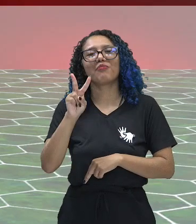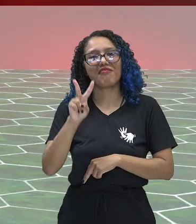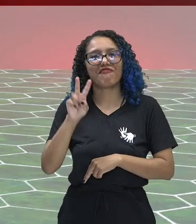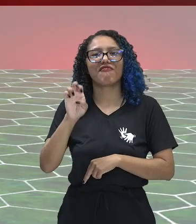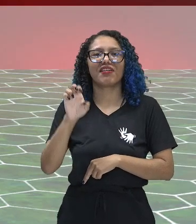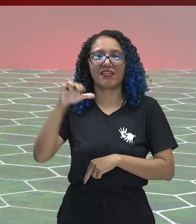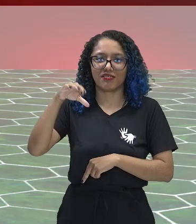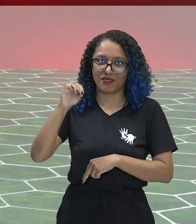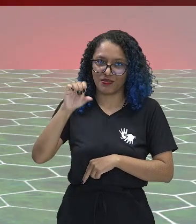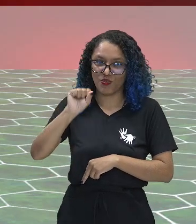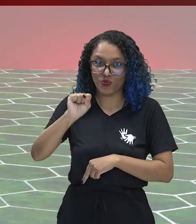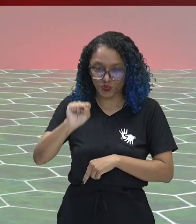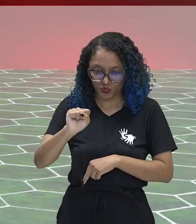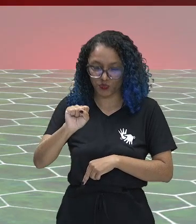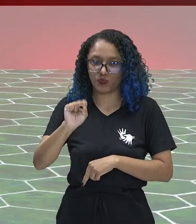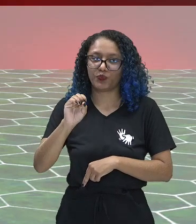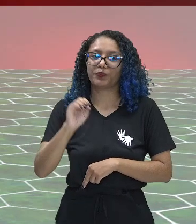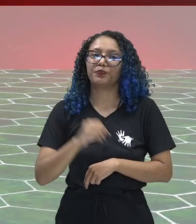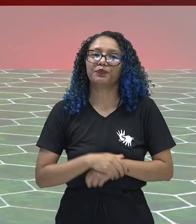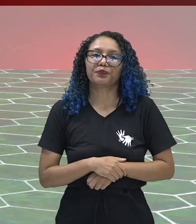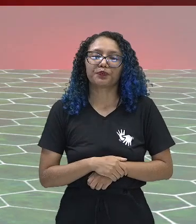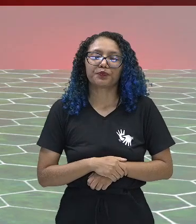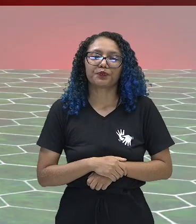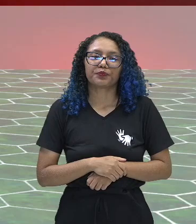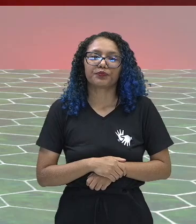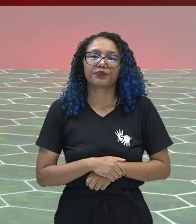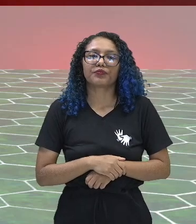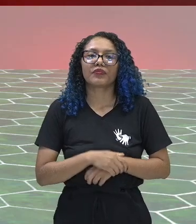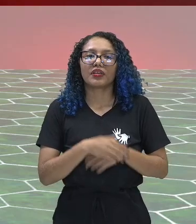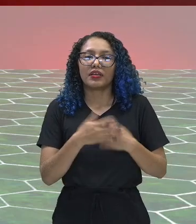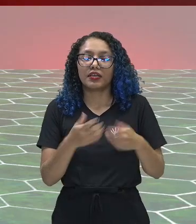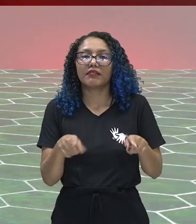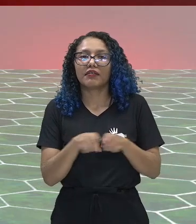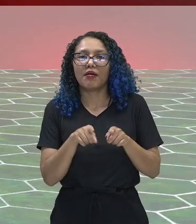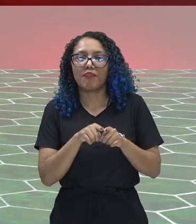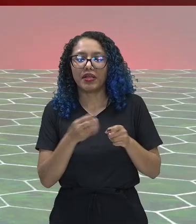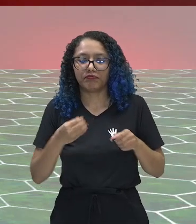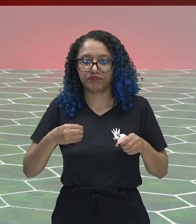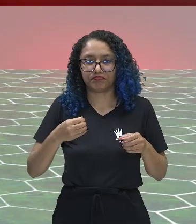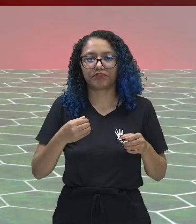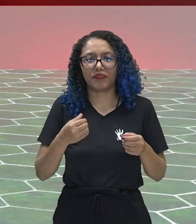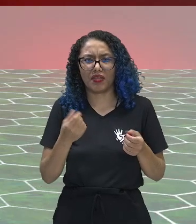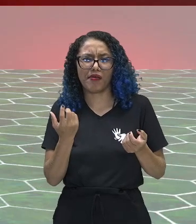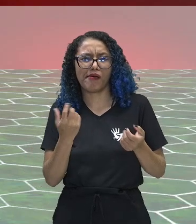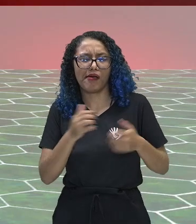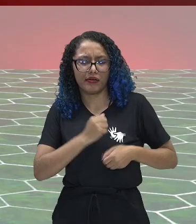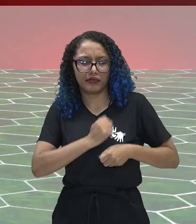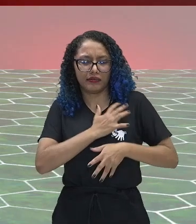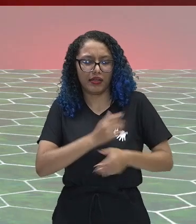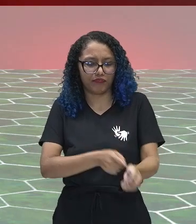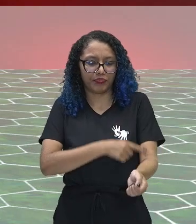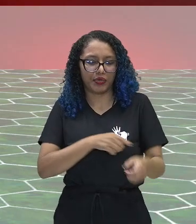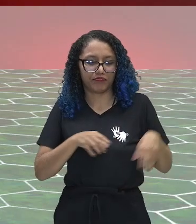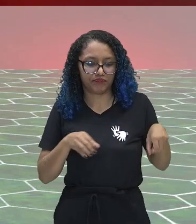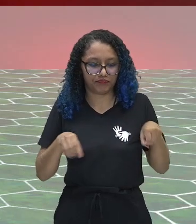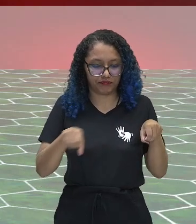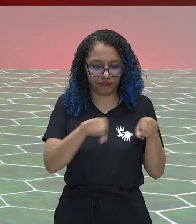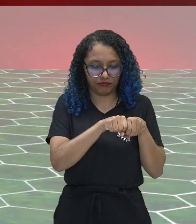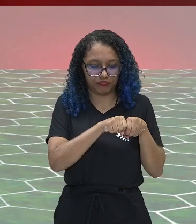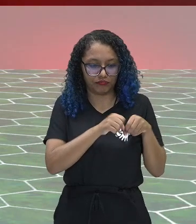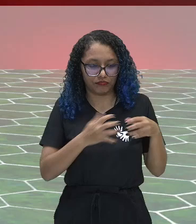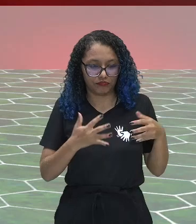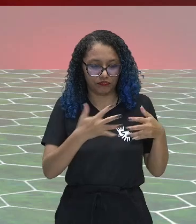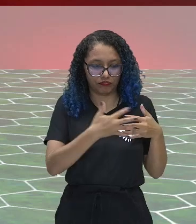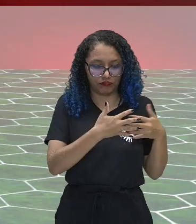conectando essas artérias e veias, tem os capilares que vão fazer aquela troca, né,